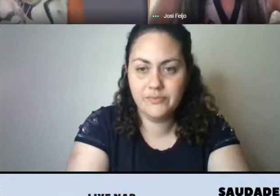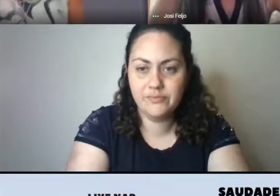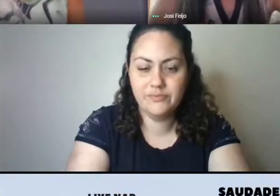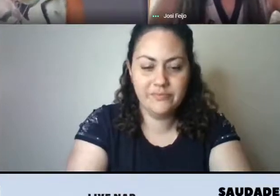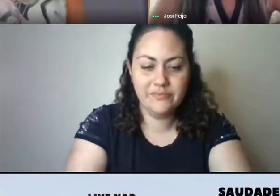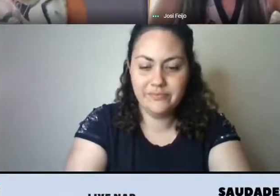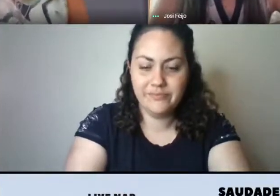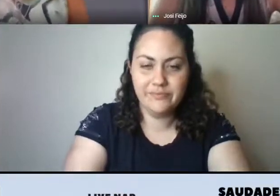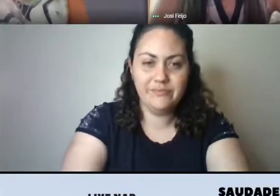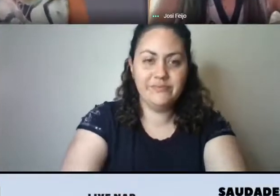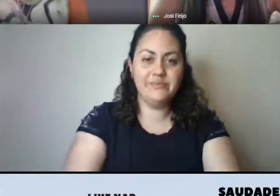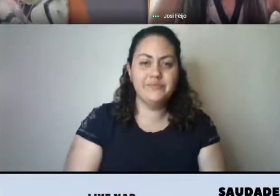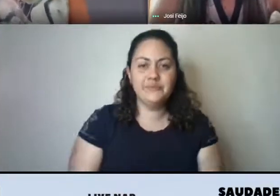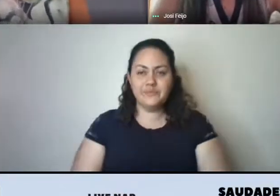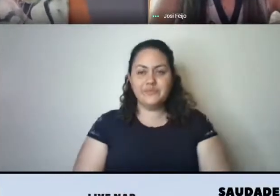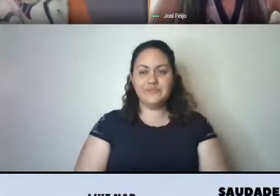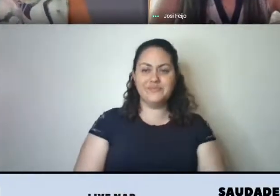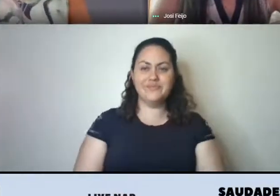Boa noite, gente.